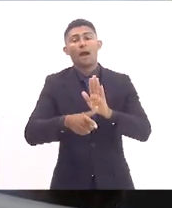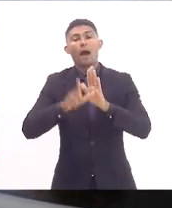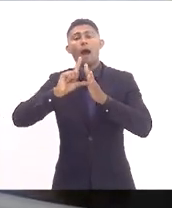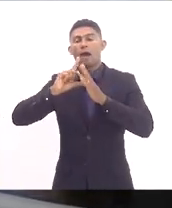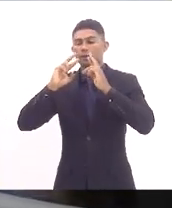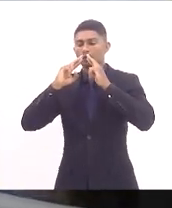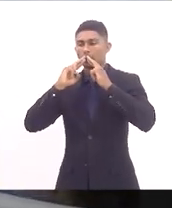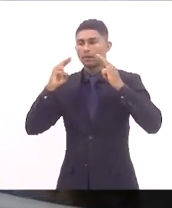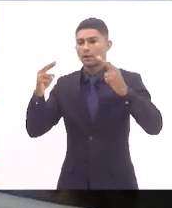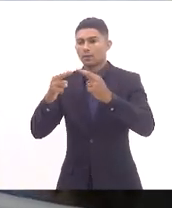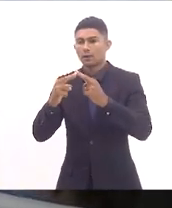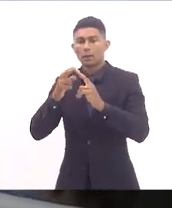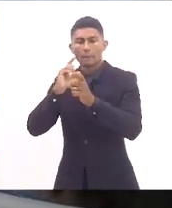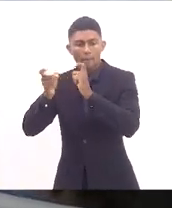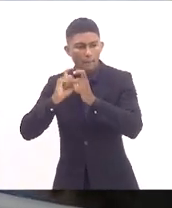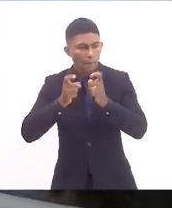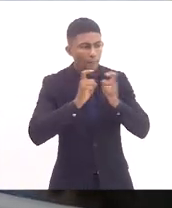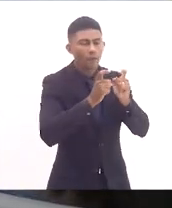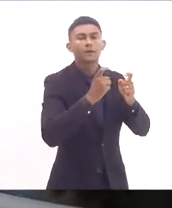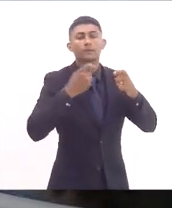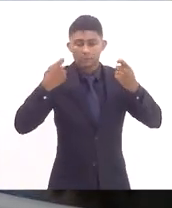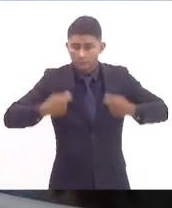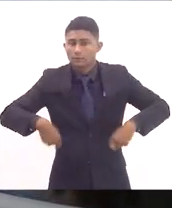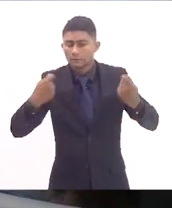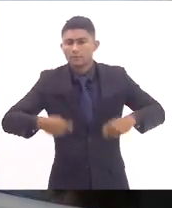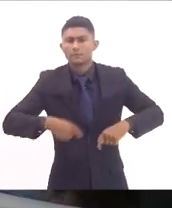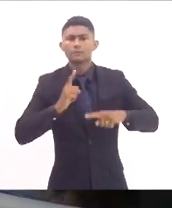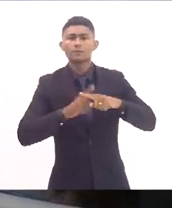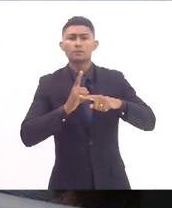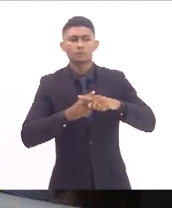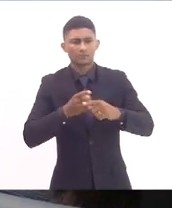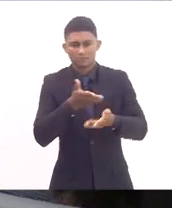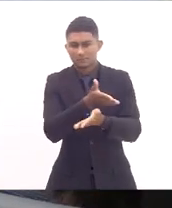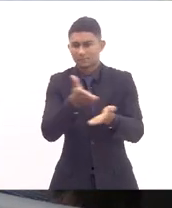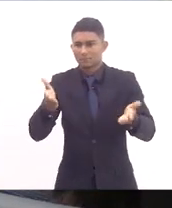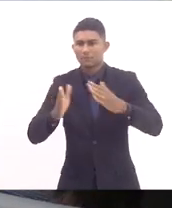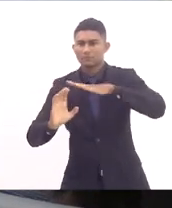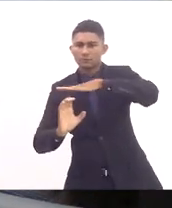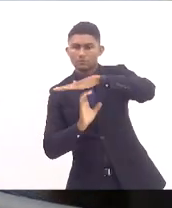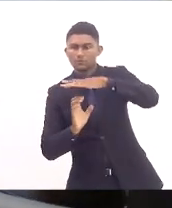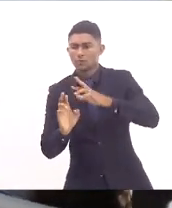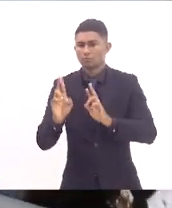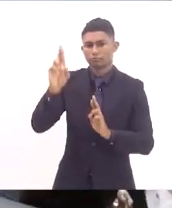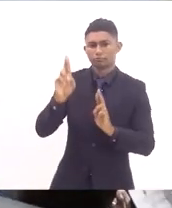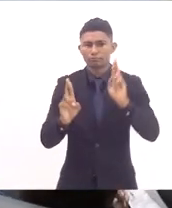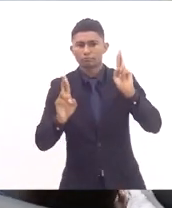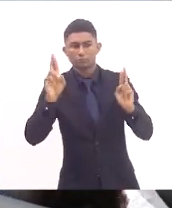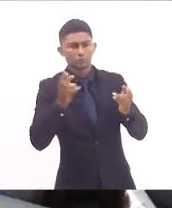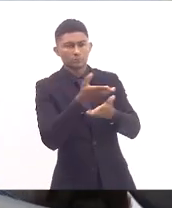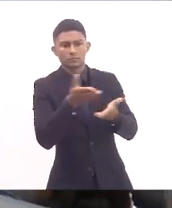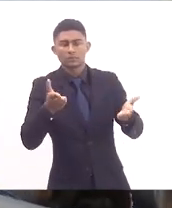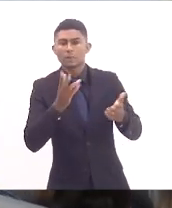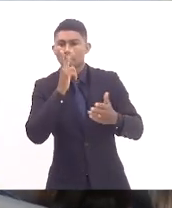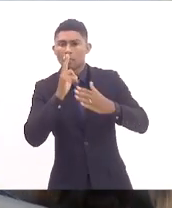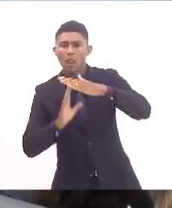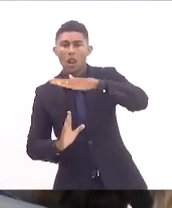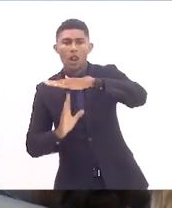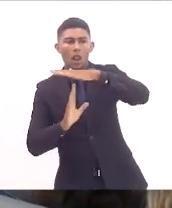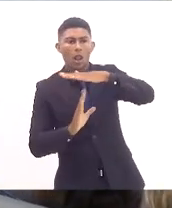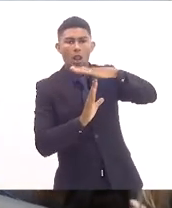tem que ter mais discussão porque nós estamos limitando empresários Nós estamos Nós estamos colocando